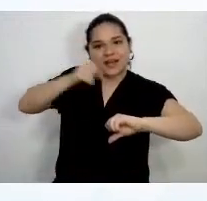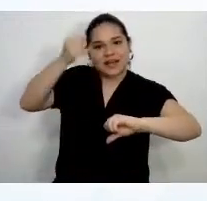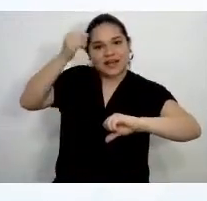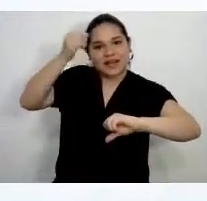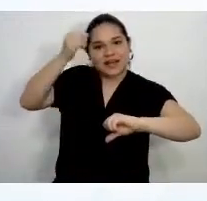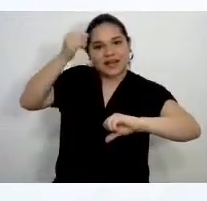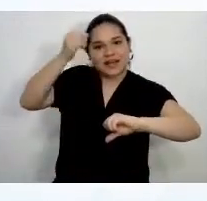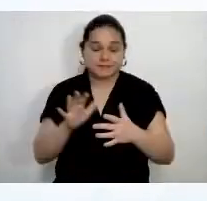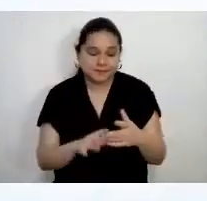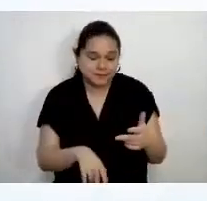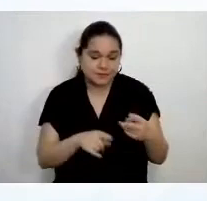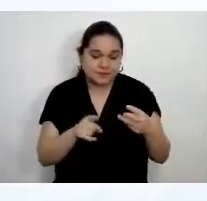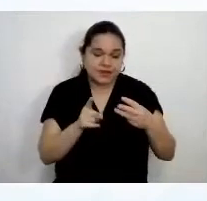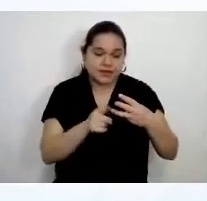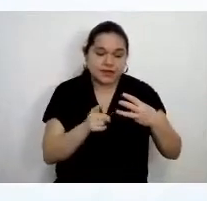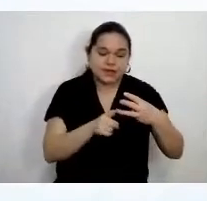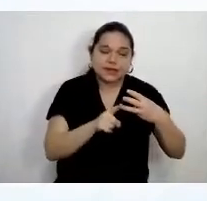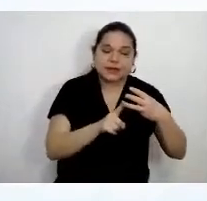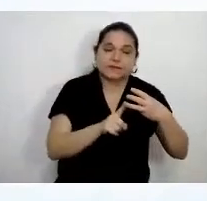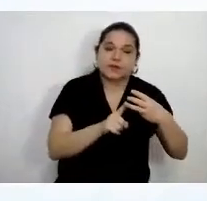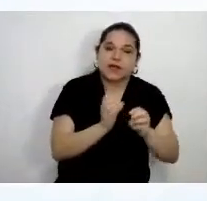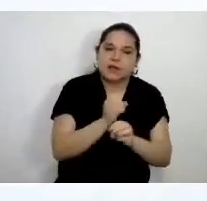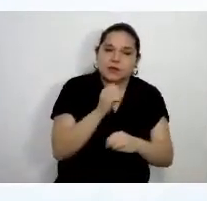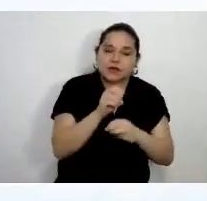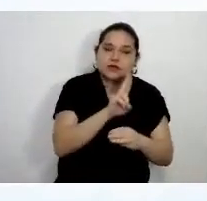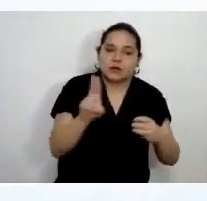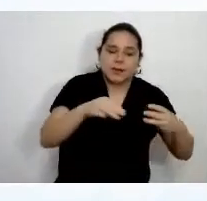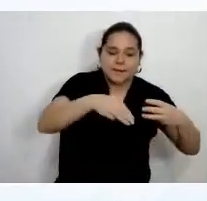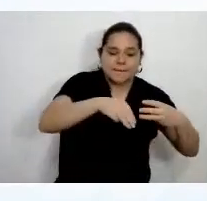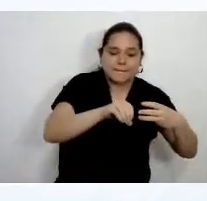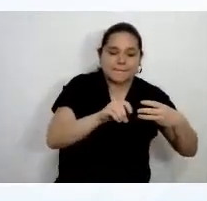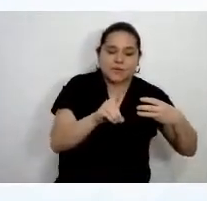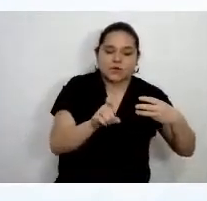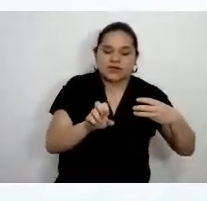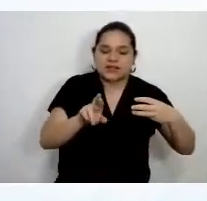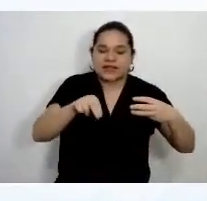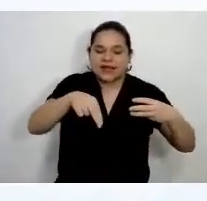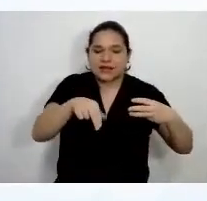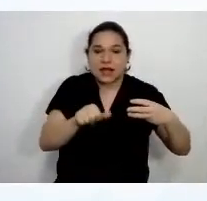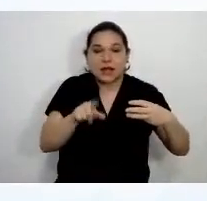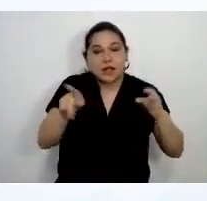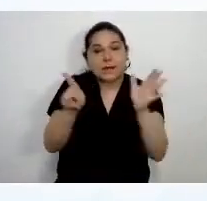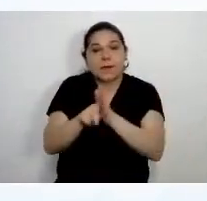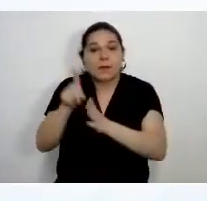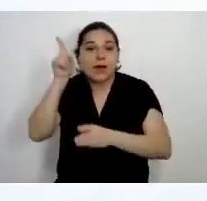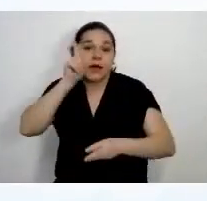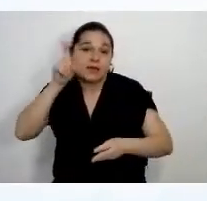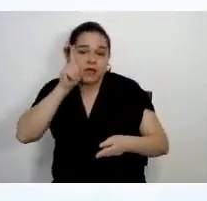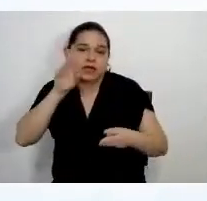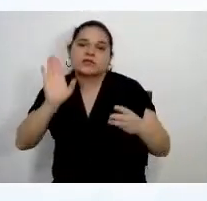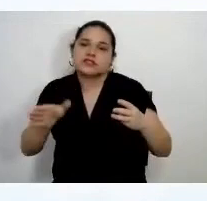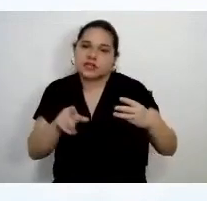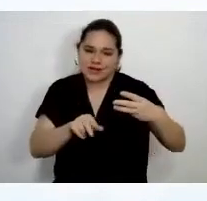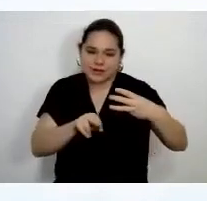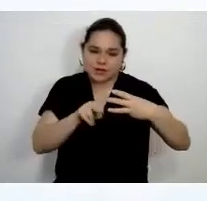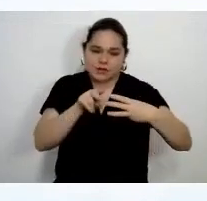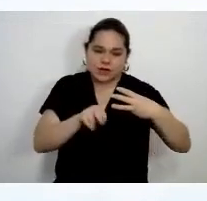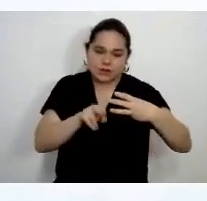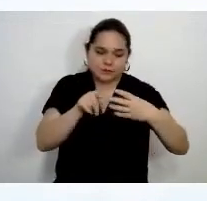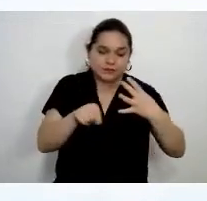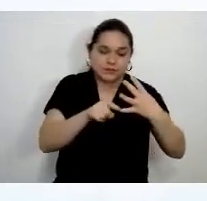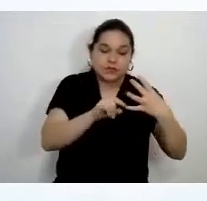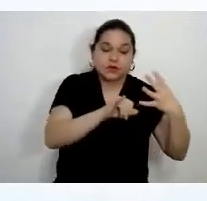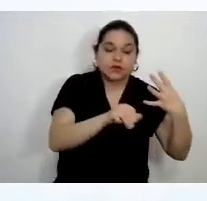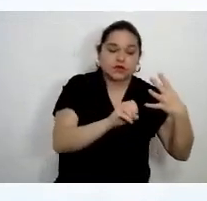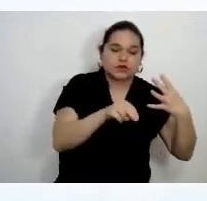um laboratório chamado Moderna, em português seria Moderna, que é americano, que também já está nessa fase. Tem a Johnson Johnson, que a